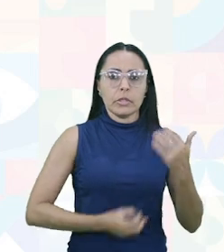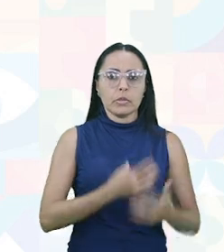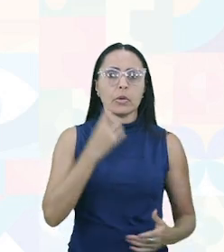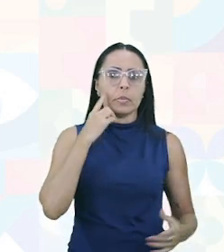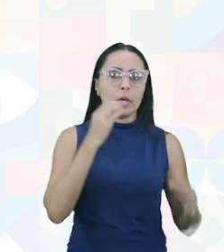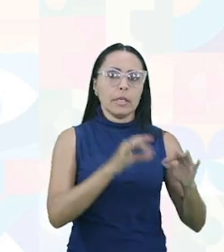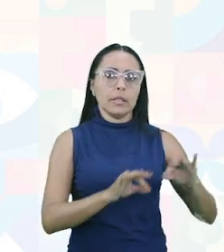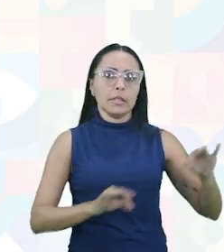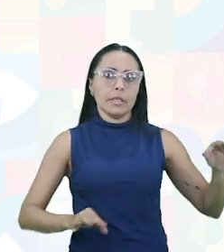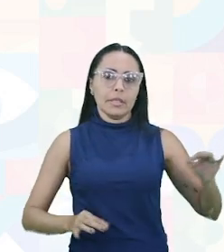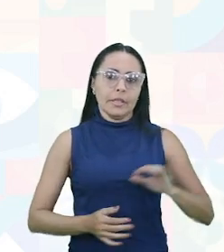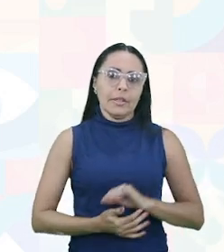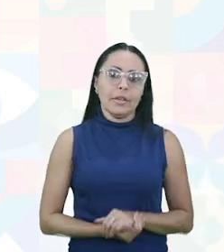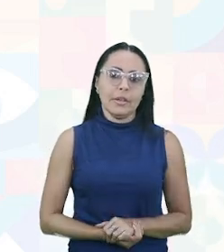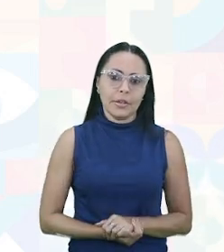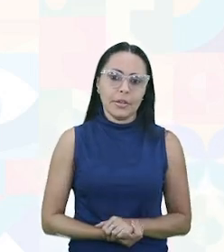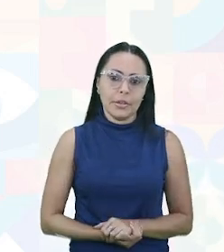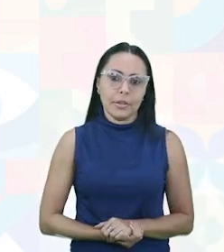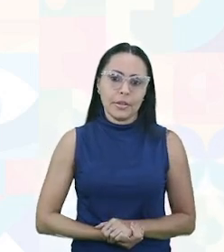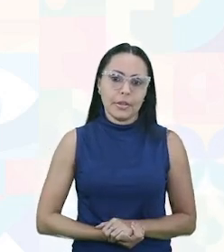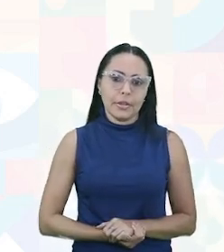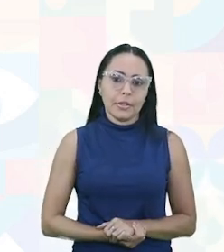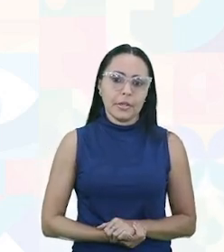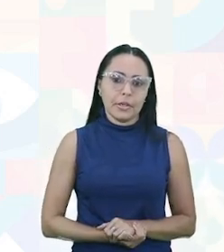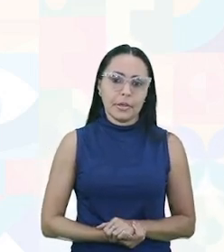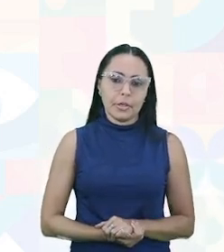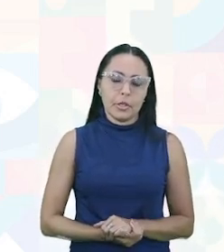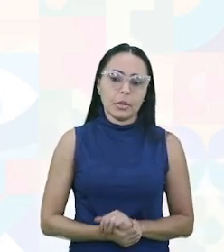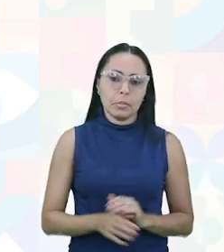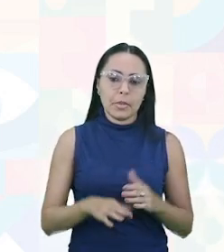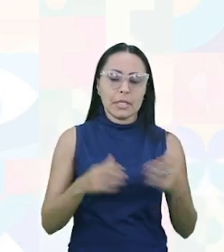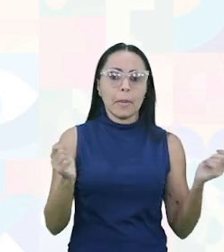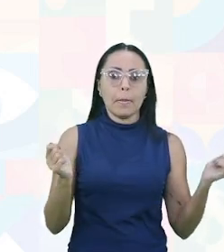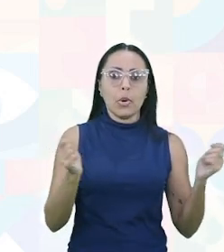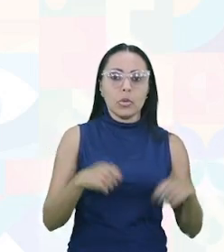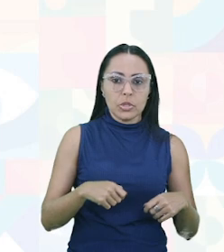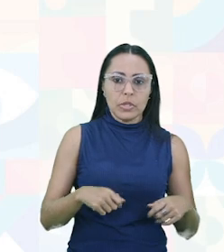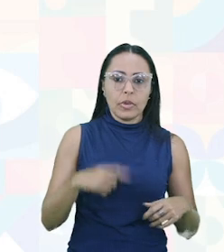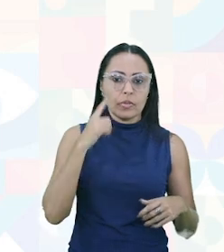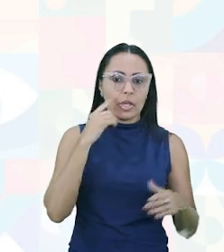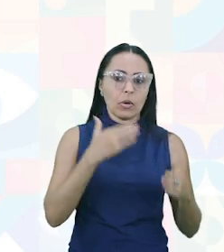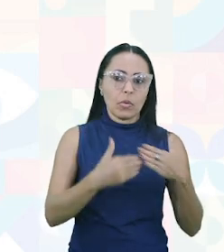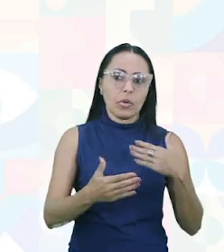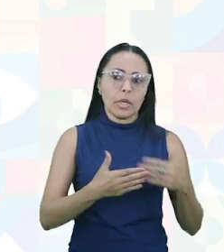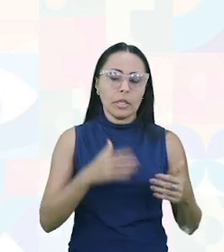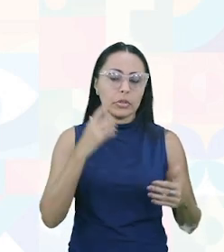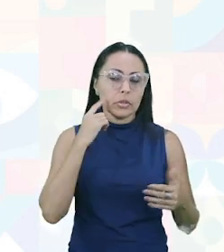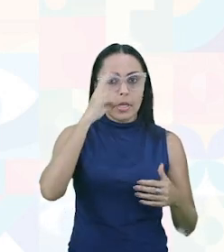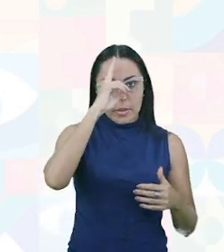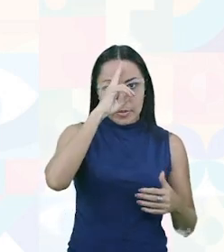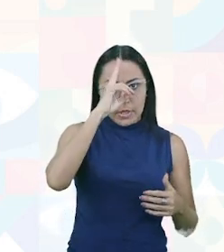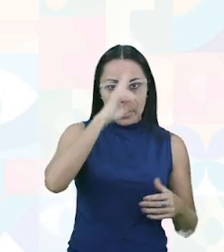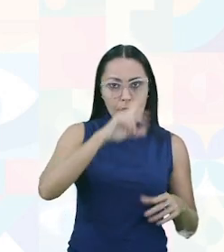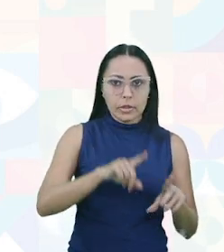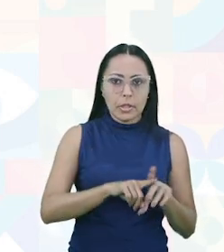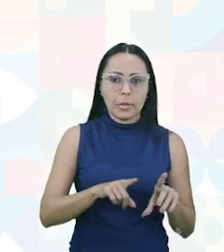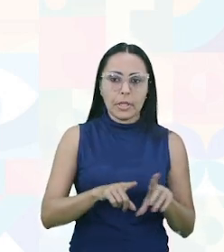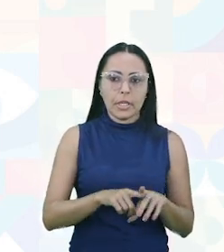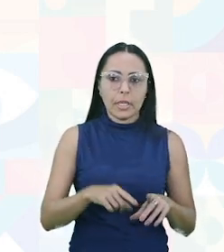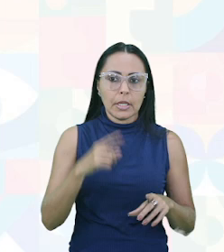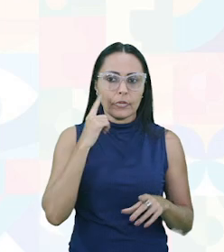e o tempo que é necessário para secar a emulsão, mas é possível revelar com qualquer luz. Lembrando que a emulsão ela